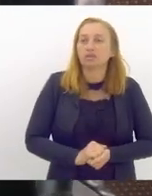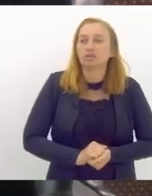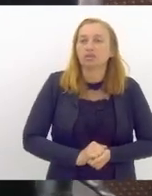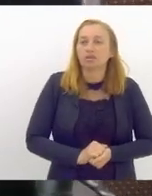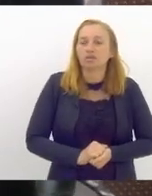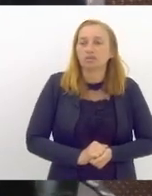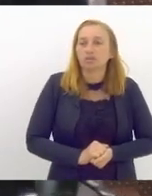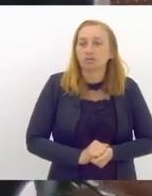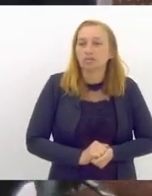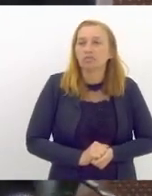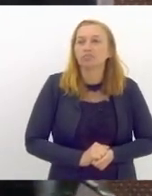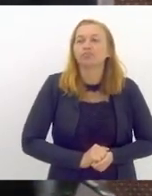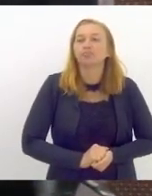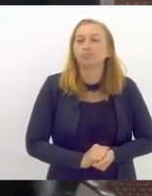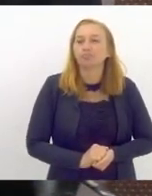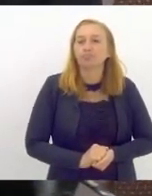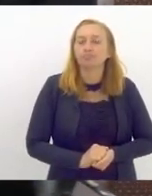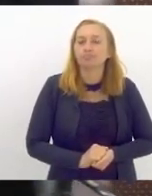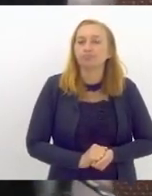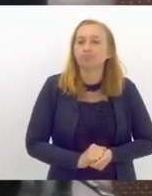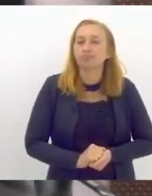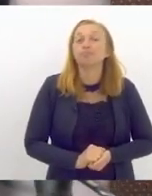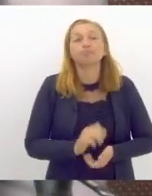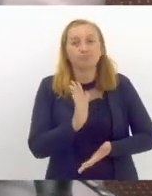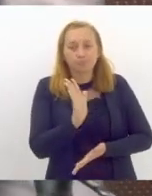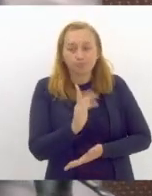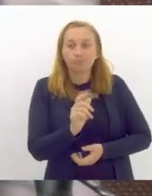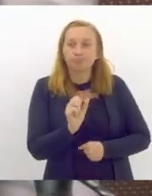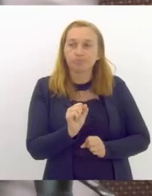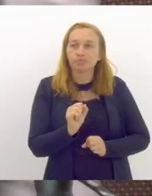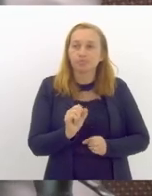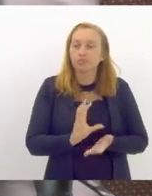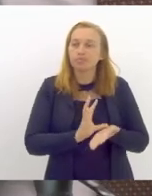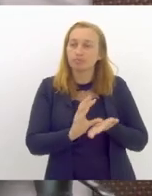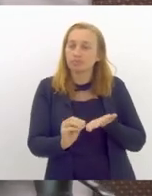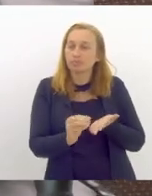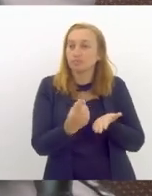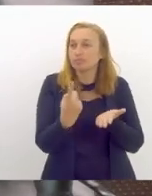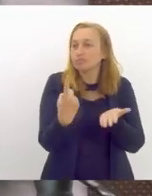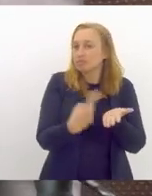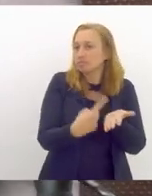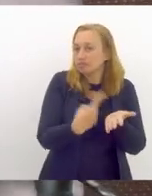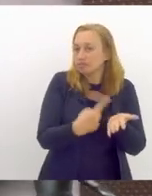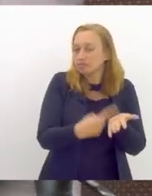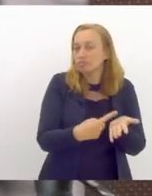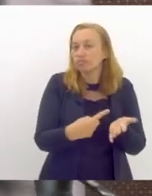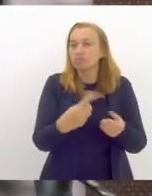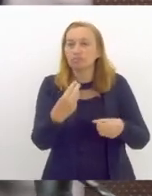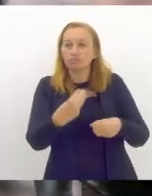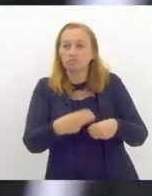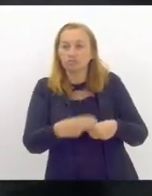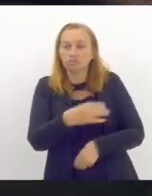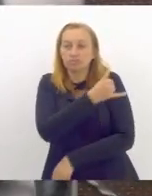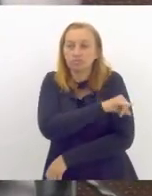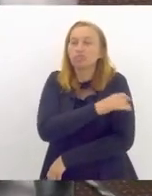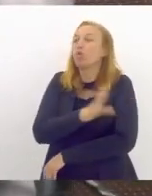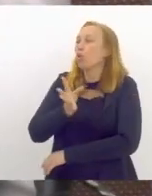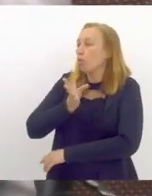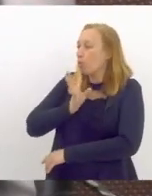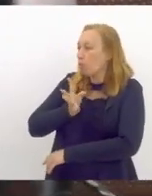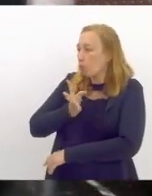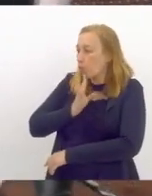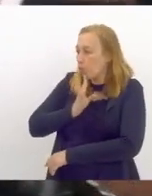o relevante desse momento pode constar uma cláusula de acordo que o município do Rio de Janeiro por exemplo reconhece